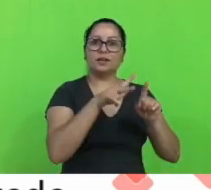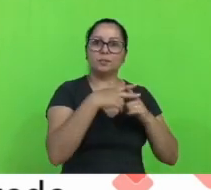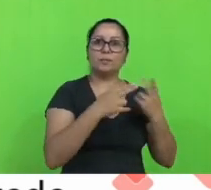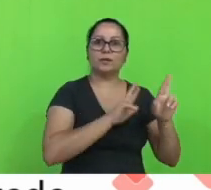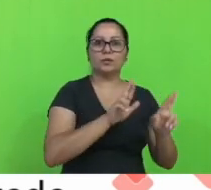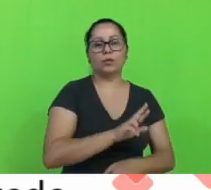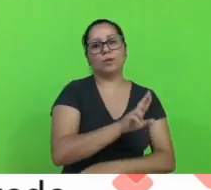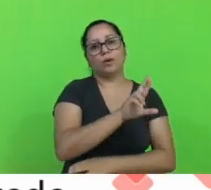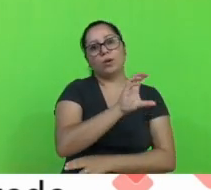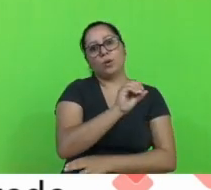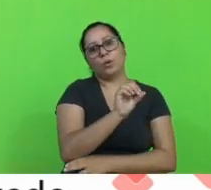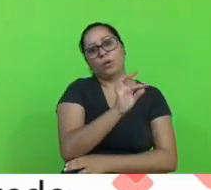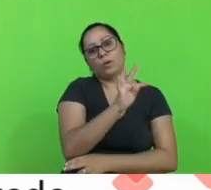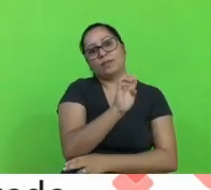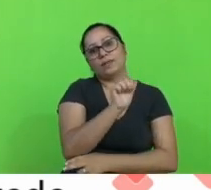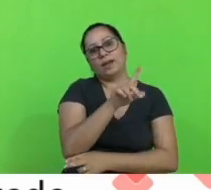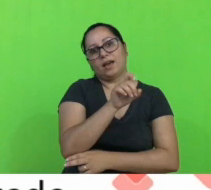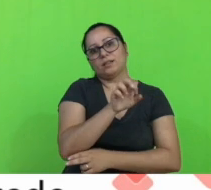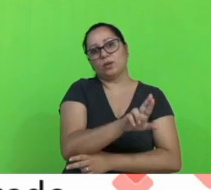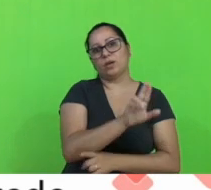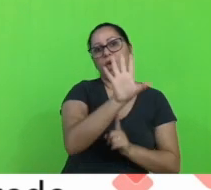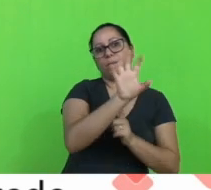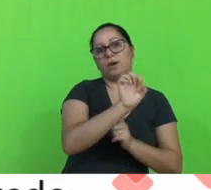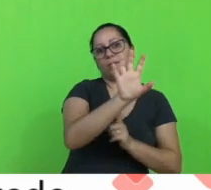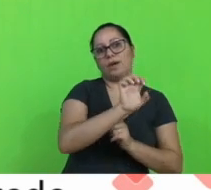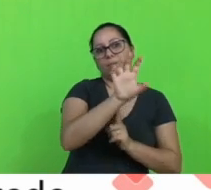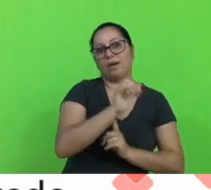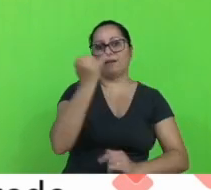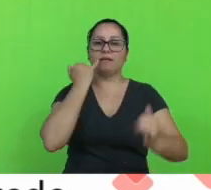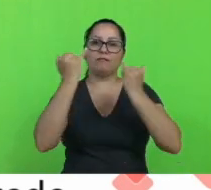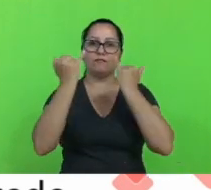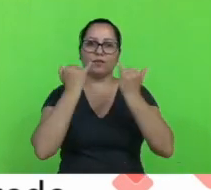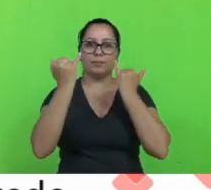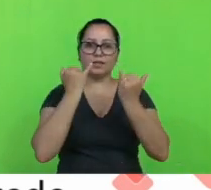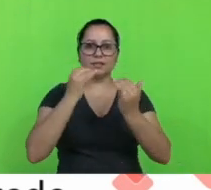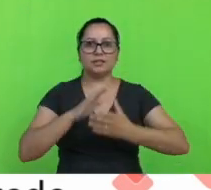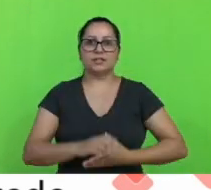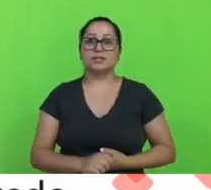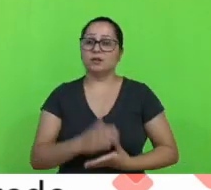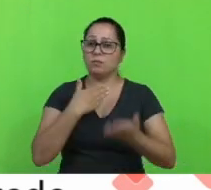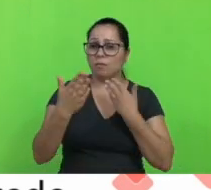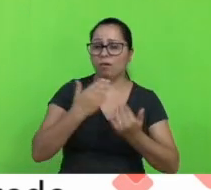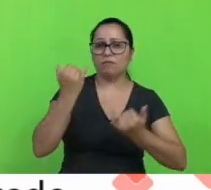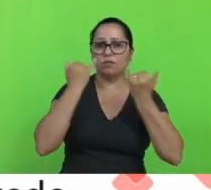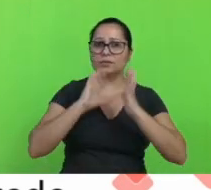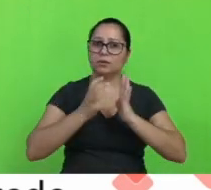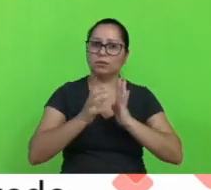chama roteador, né? Então ele é a porta de entrada e de saída de